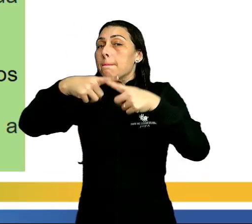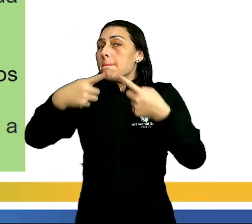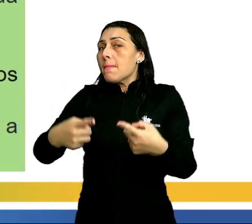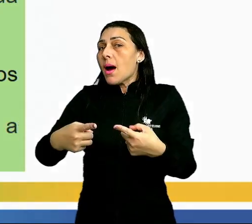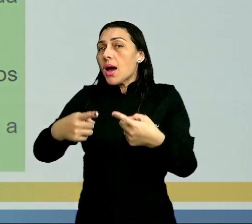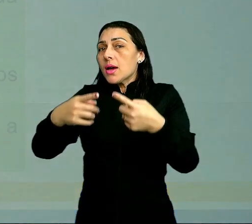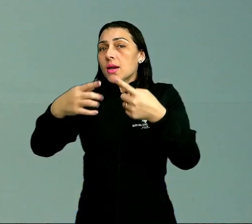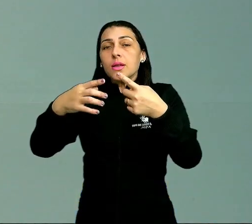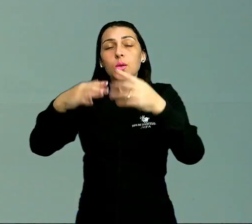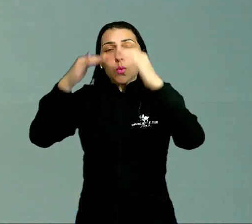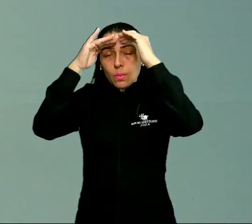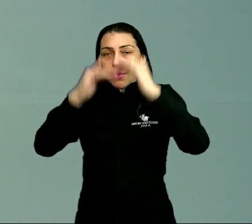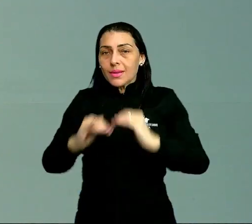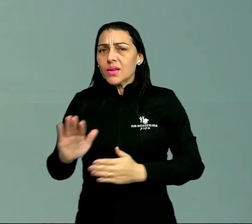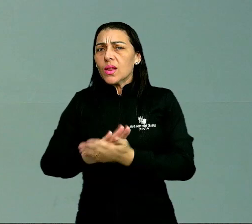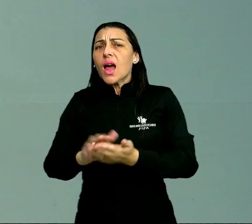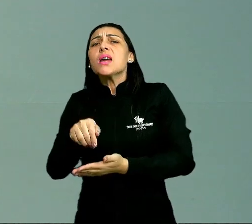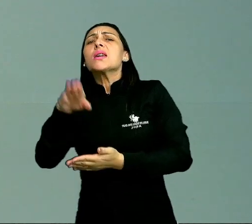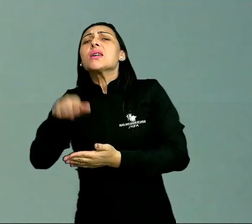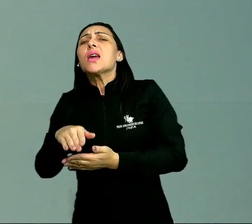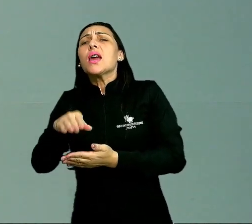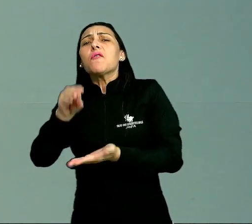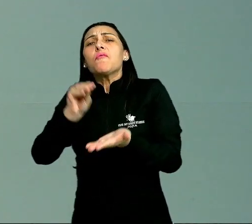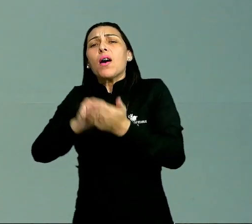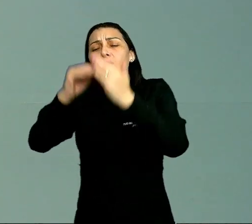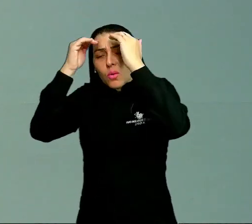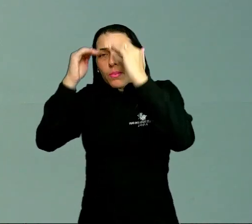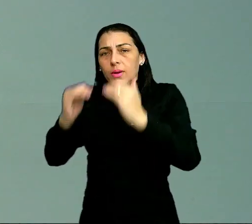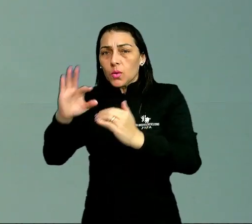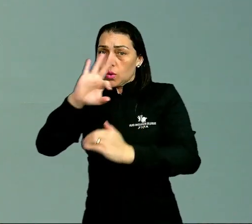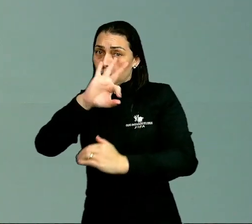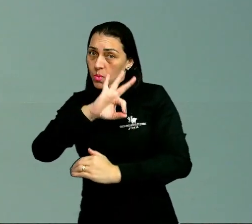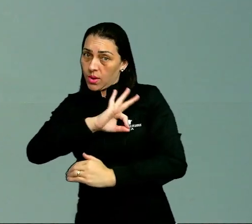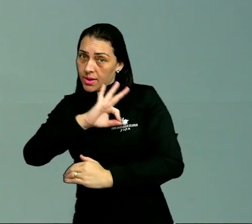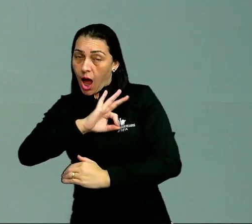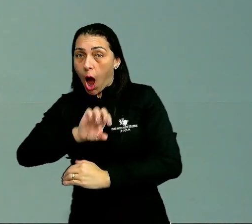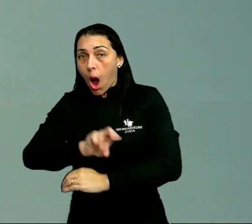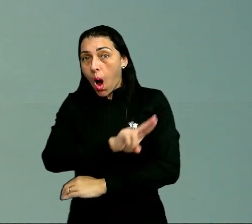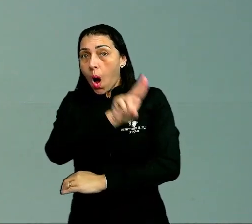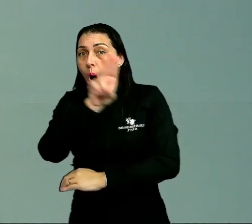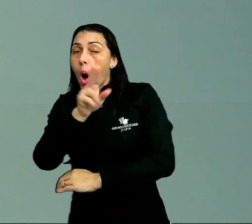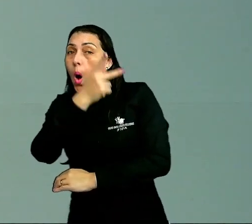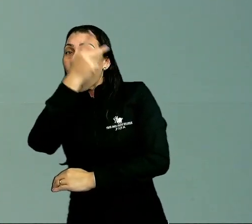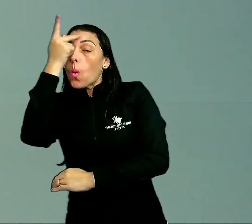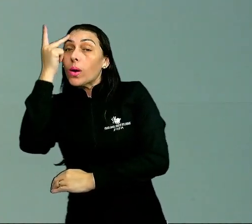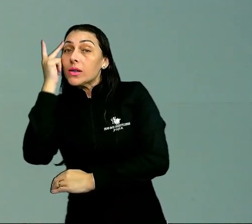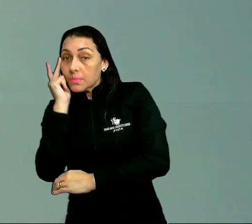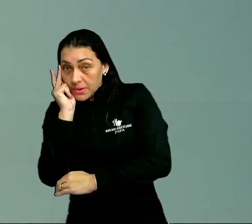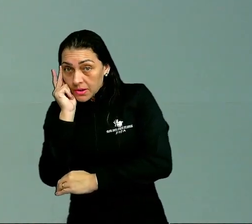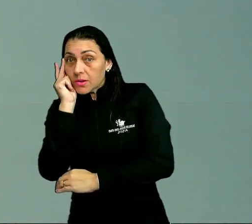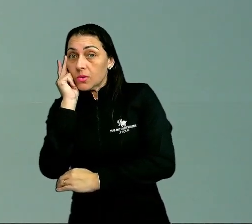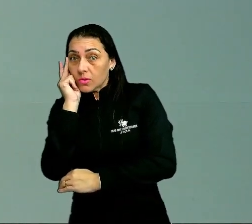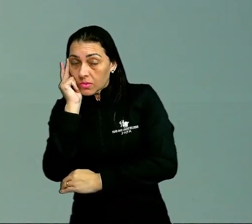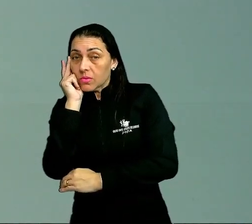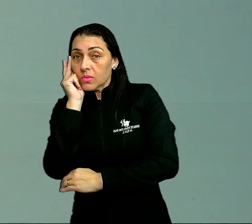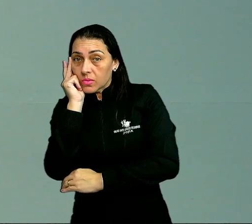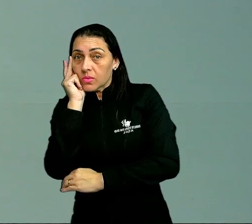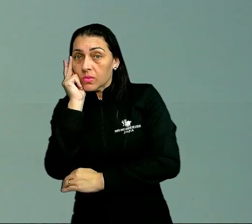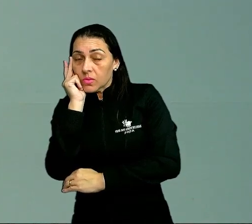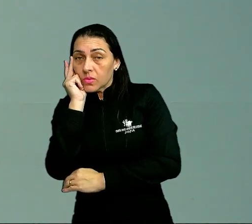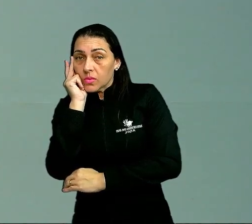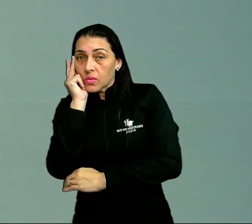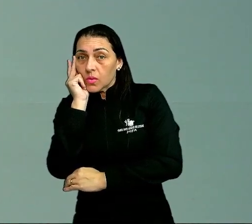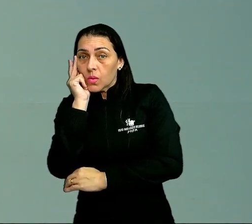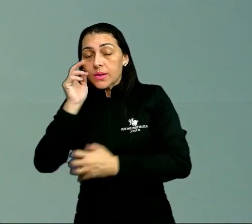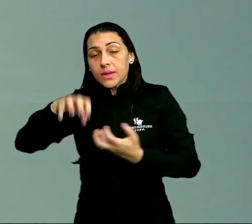Ora, quem foi que não obedeceu? Os policiais não obedeceram às autoridades ou